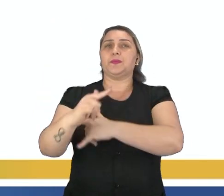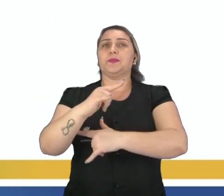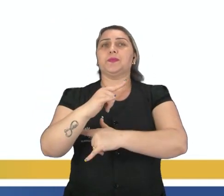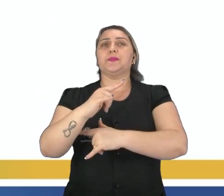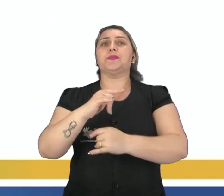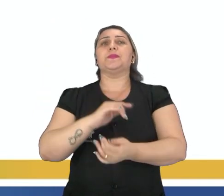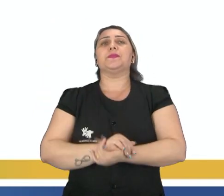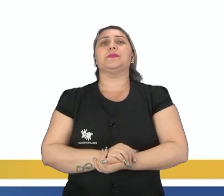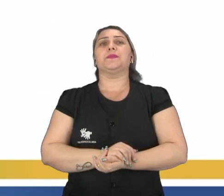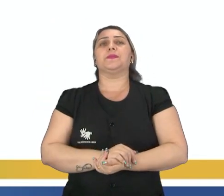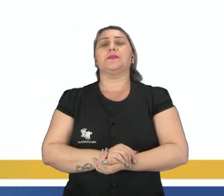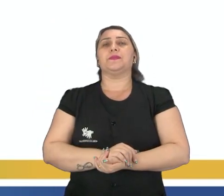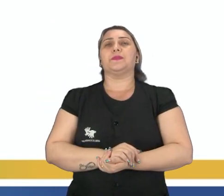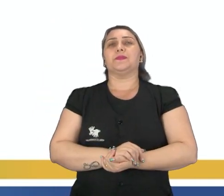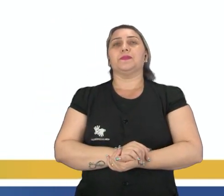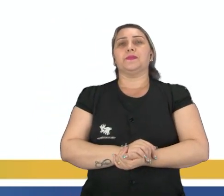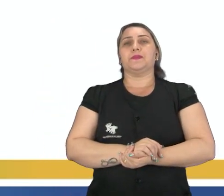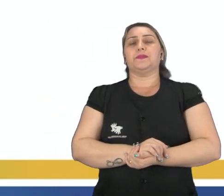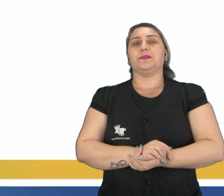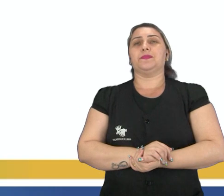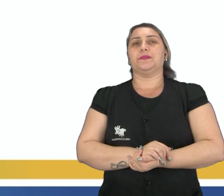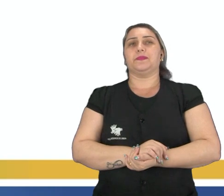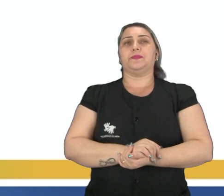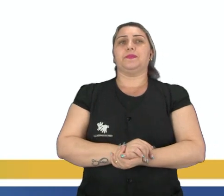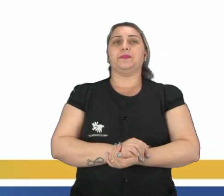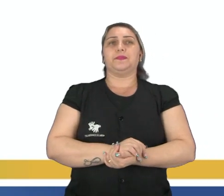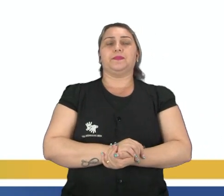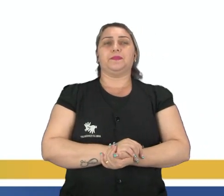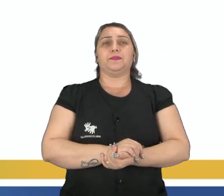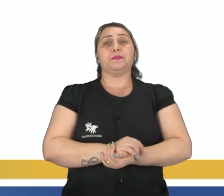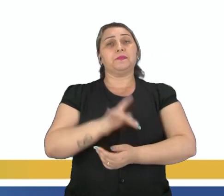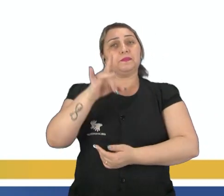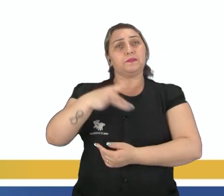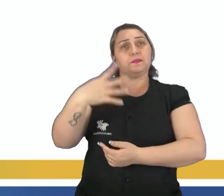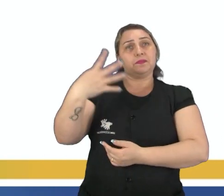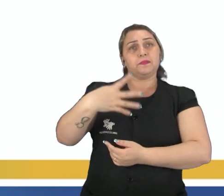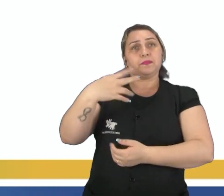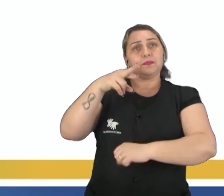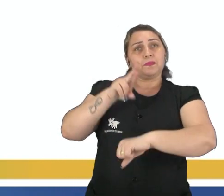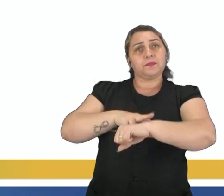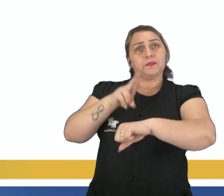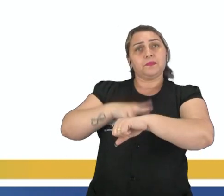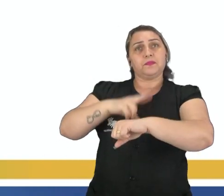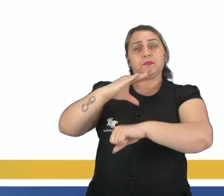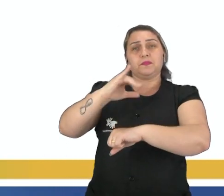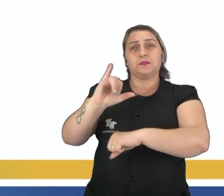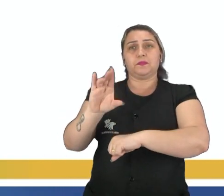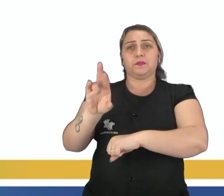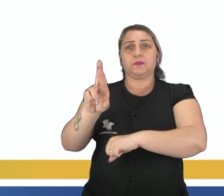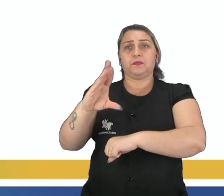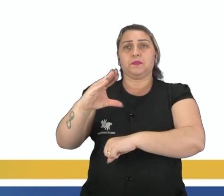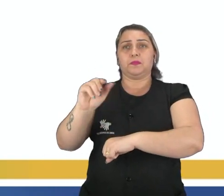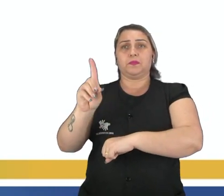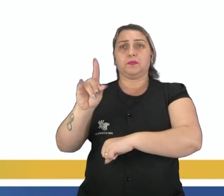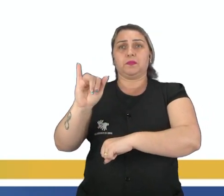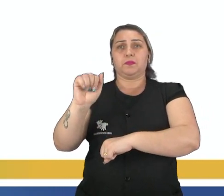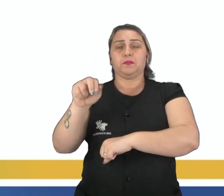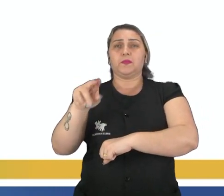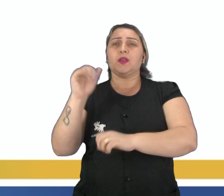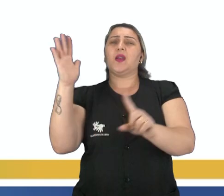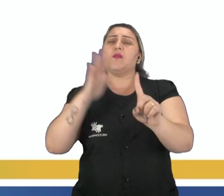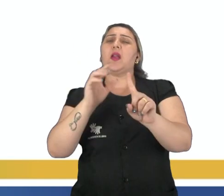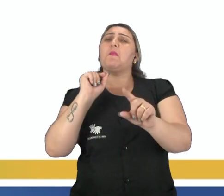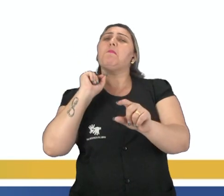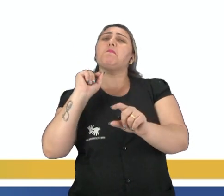precisando recarregar um pouquinho para novamente entrar em atividade. E por último, a gente tem aí o ritmo circadiano. Ele é influenciado